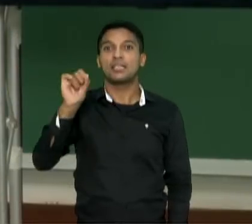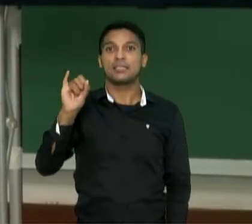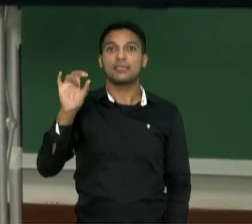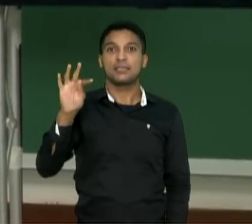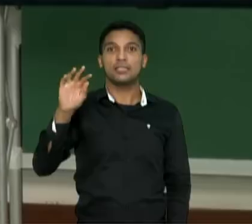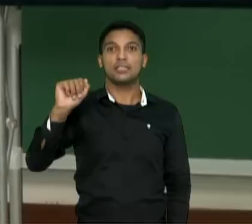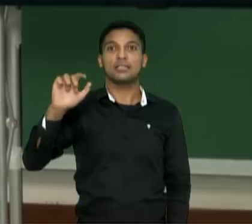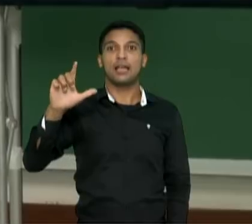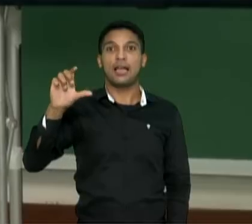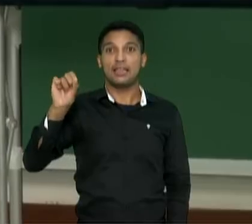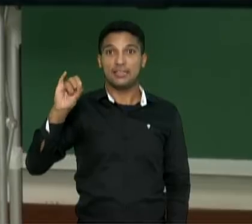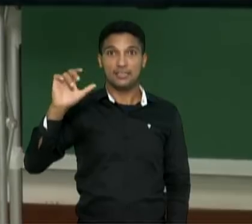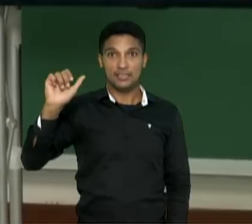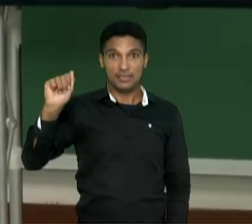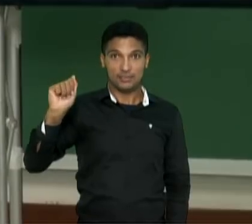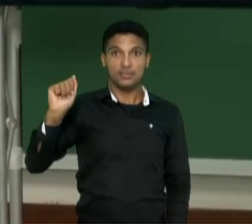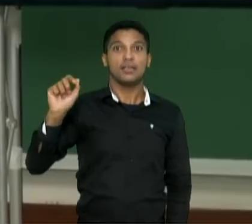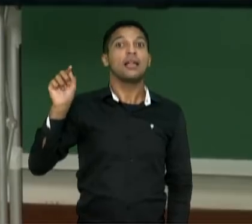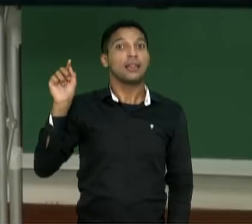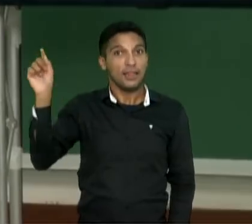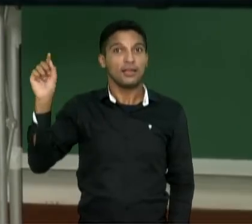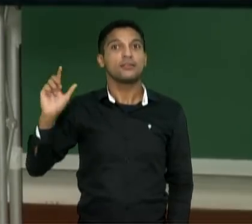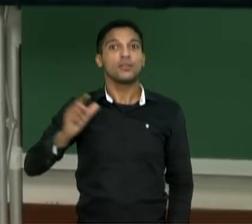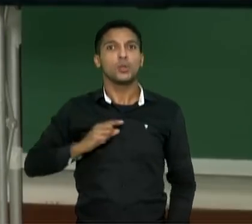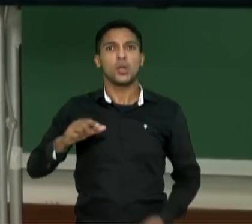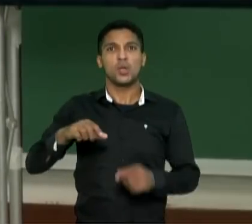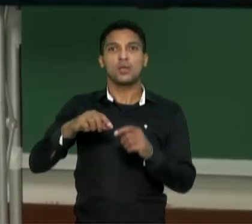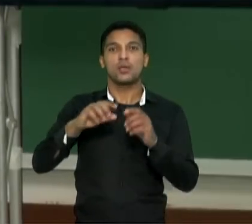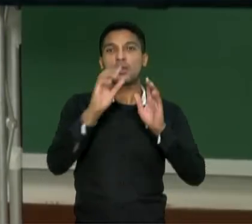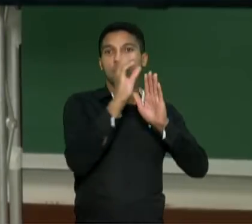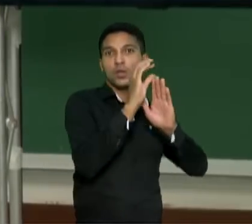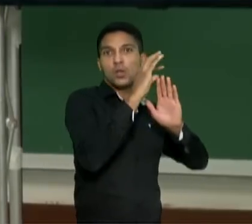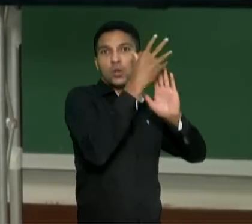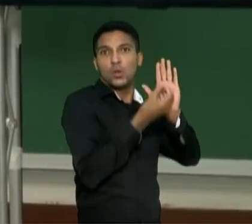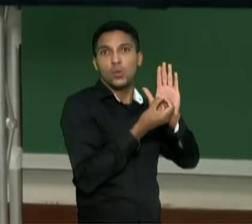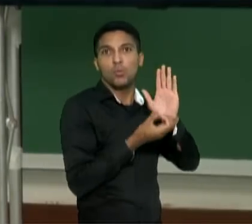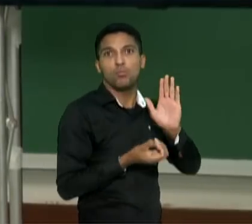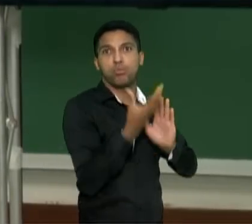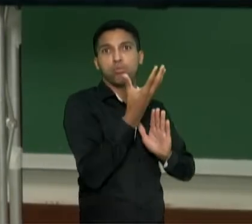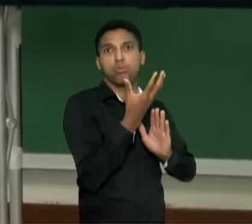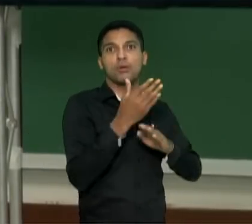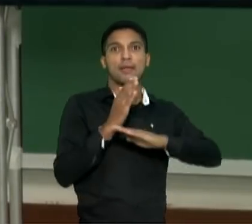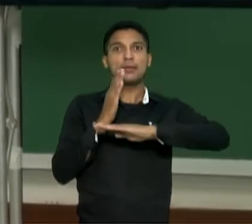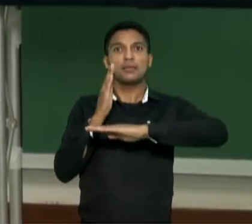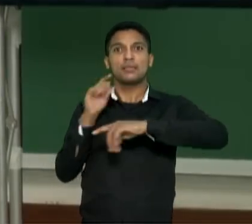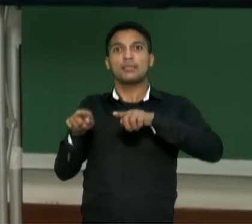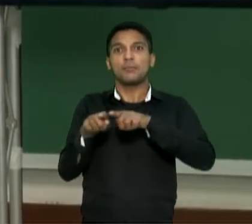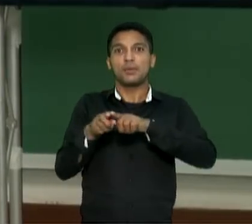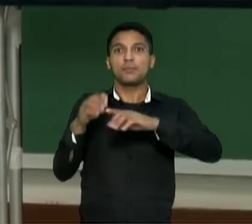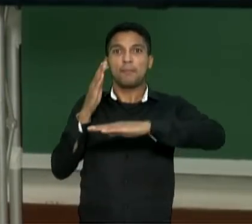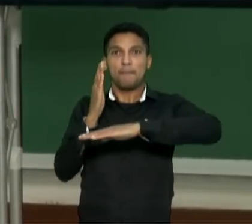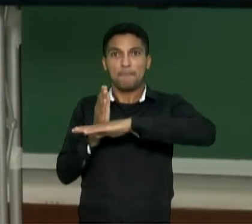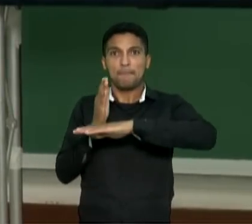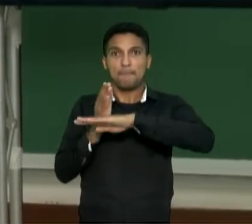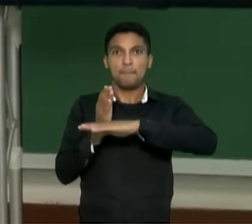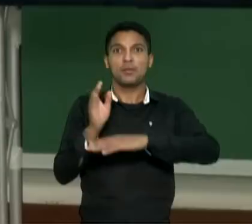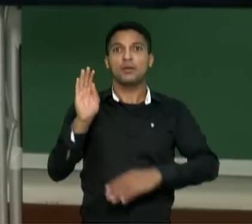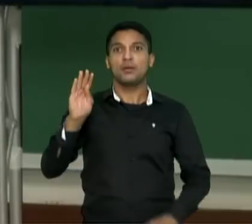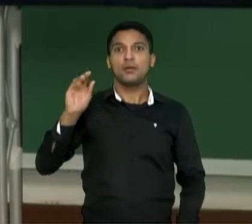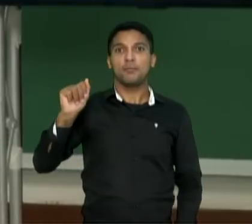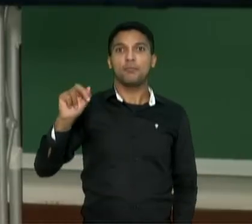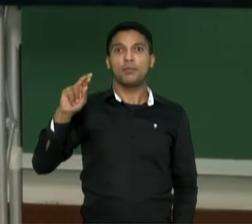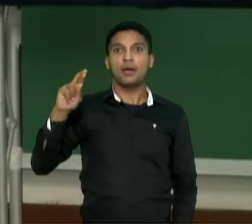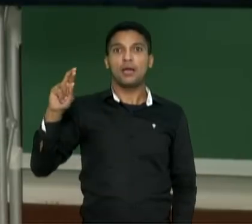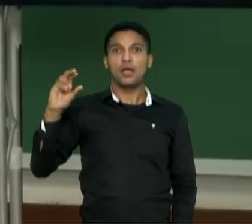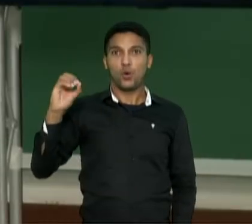influência do Barroco e do Renascimento, mas isso se dissemina para outros países, né? Outros países europeus, mas no momento a gente